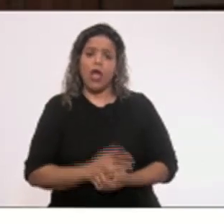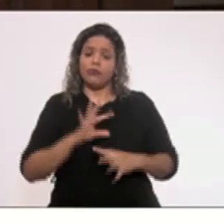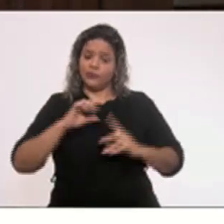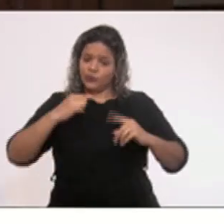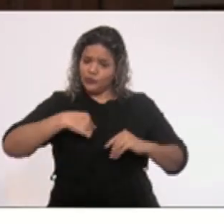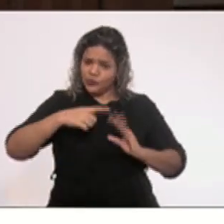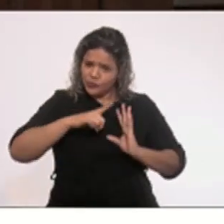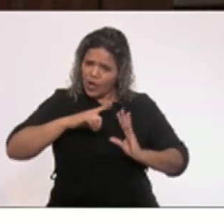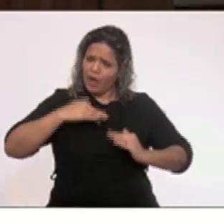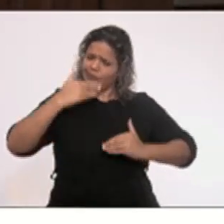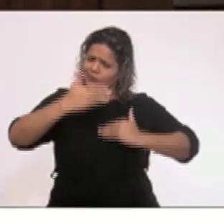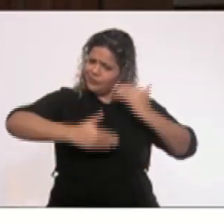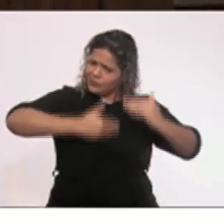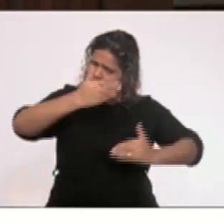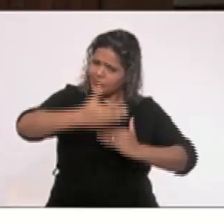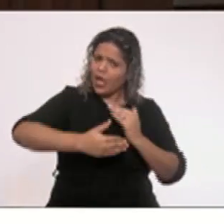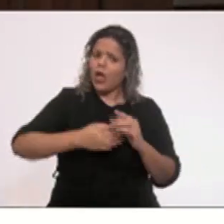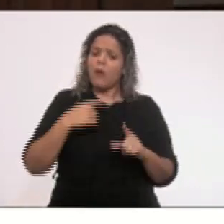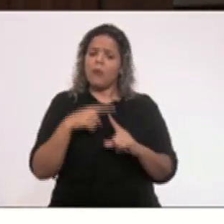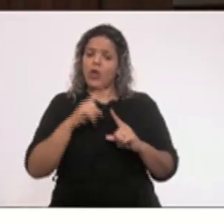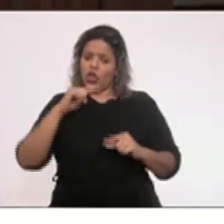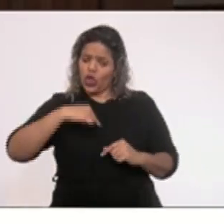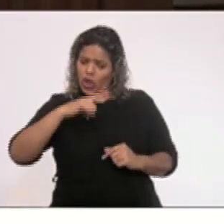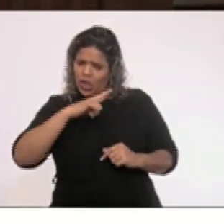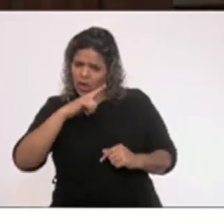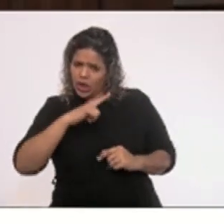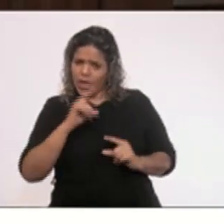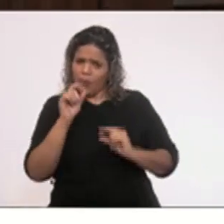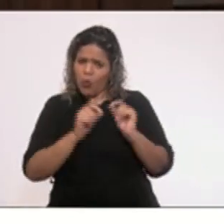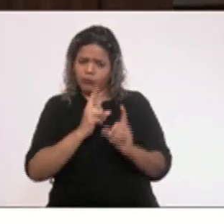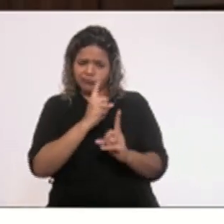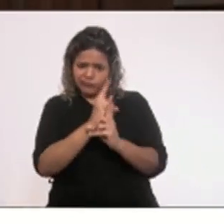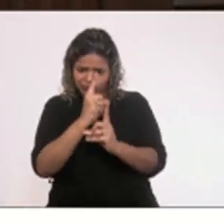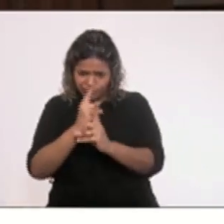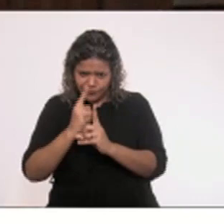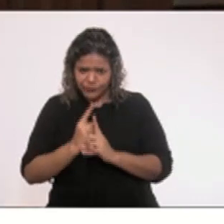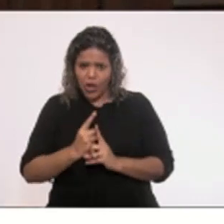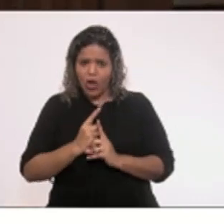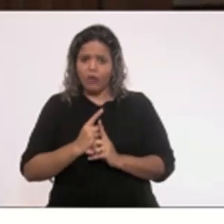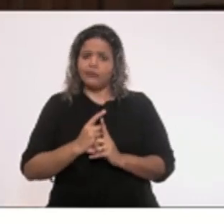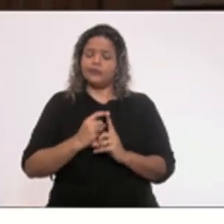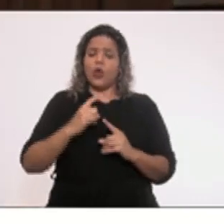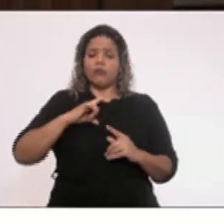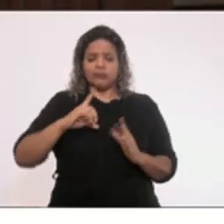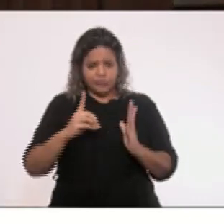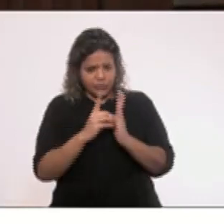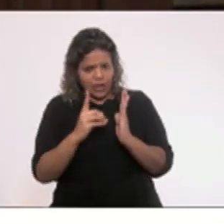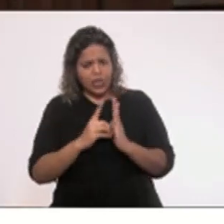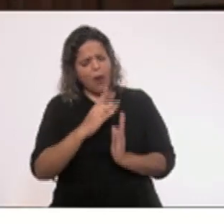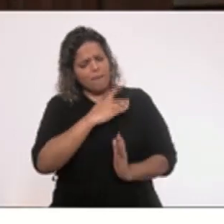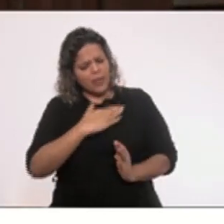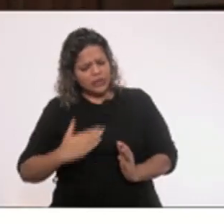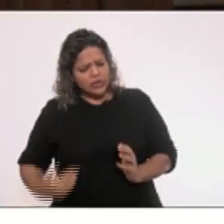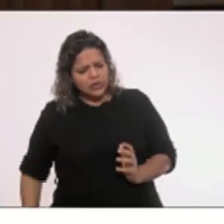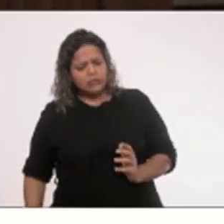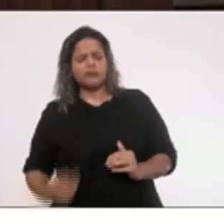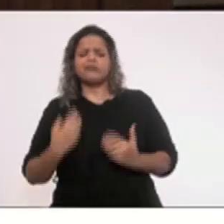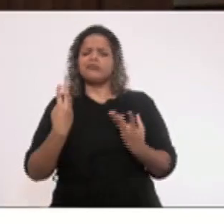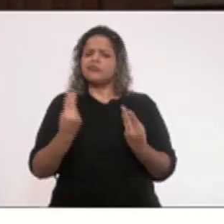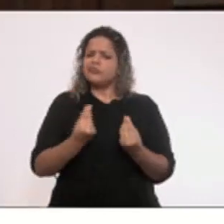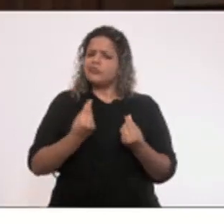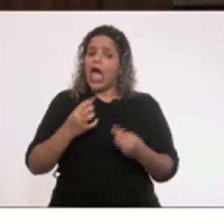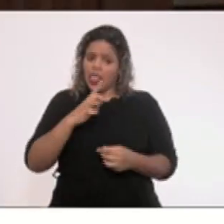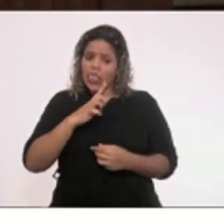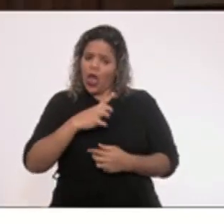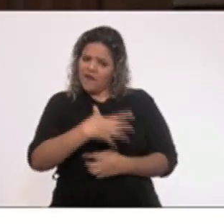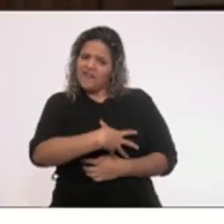Nós temos avançado, porque nós temos encontrado ali naquele órgão um presidente sensível, que tem um